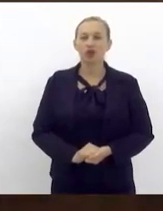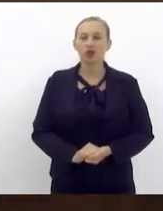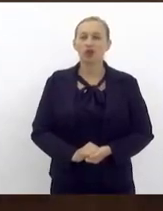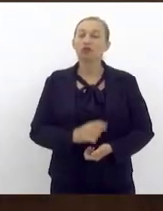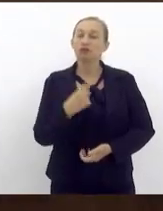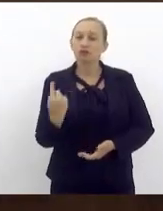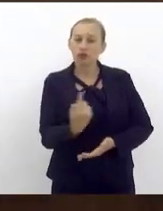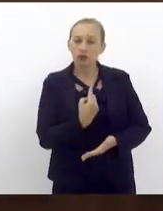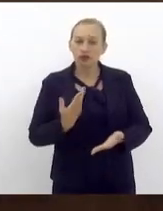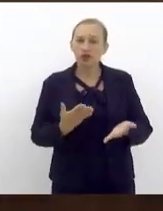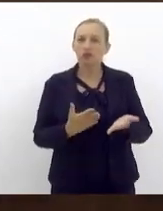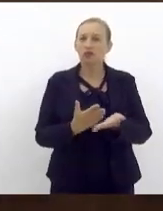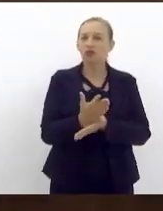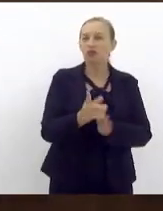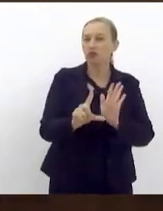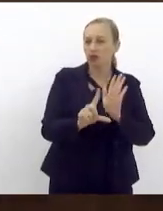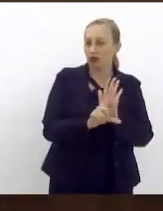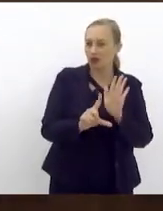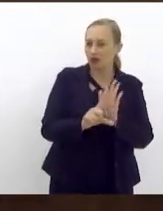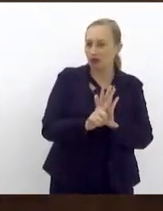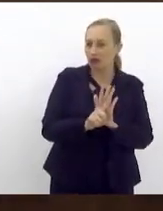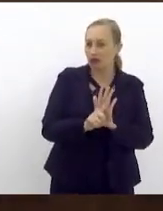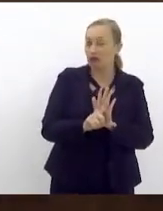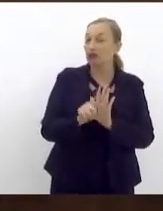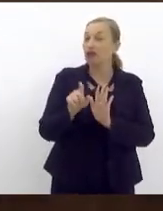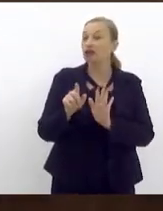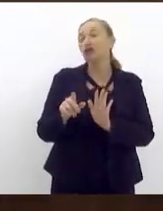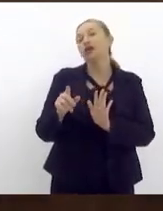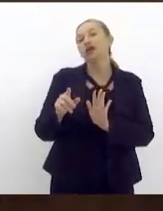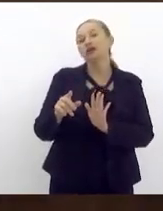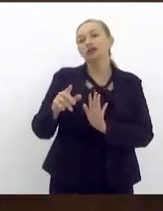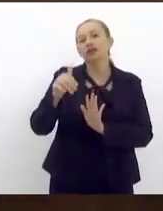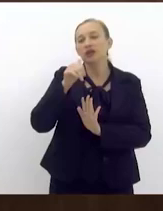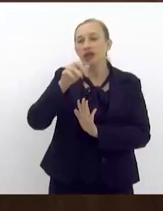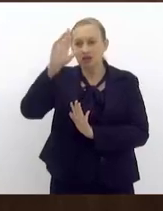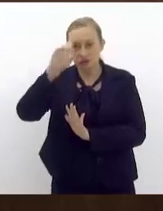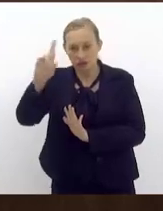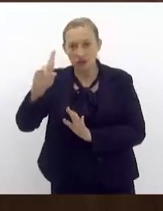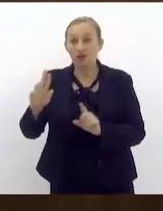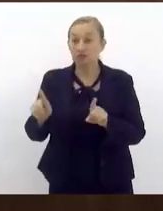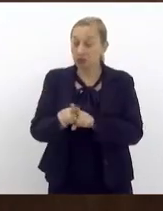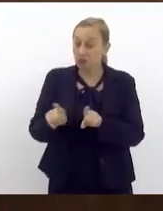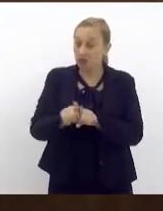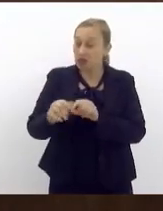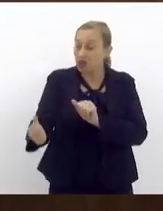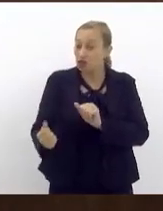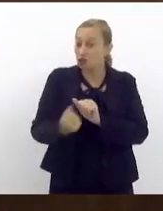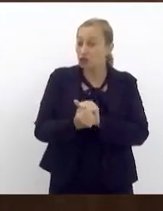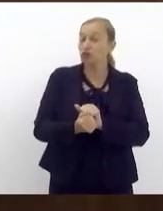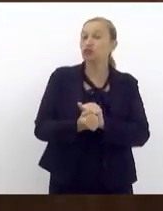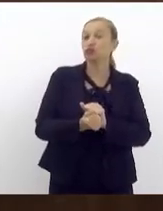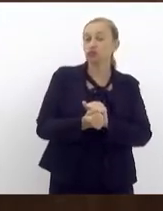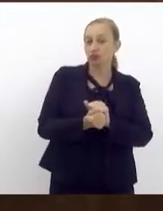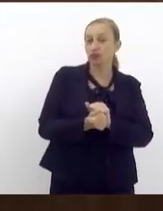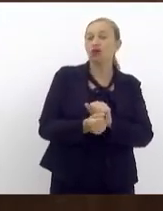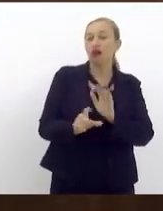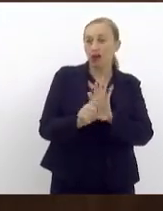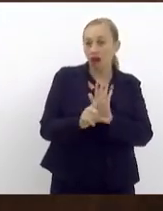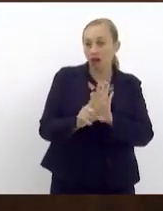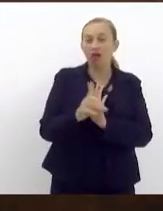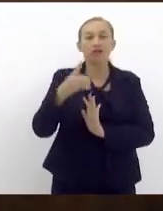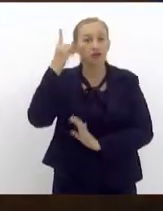aprovamos uma lei da qual vossa excelência com a autora também a deputada Marta Rocha deputada Renata